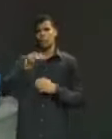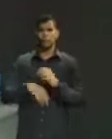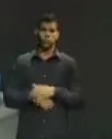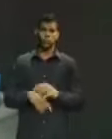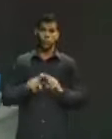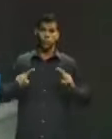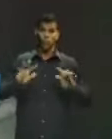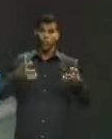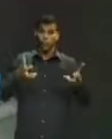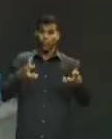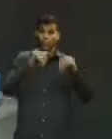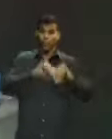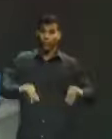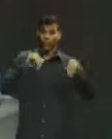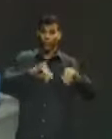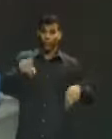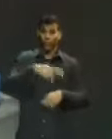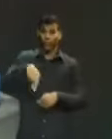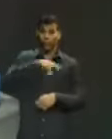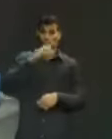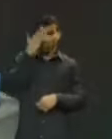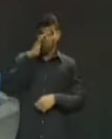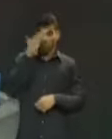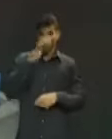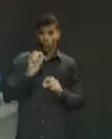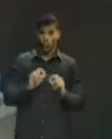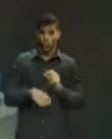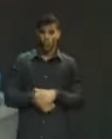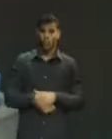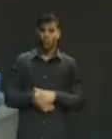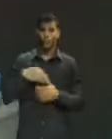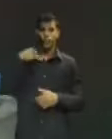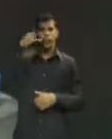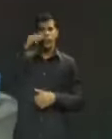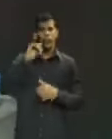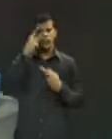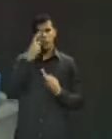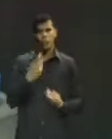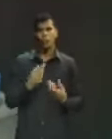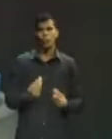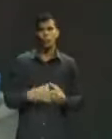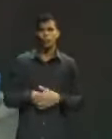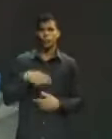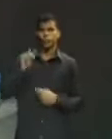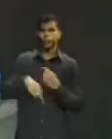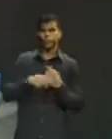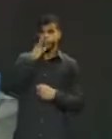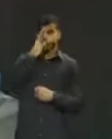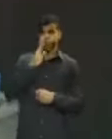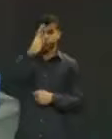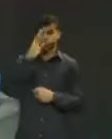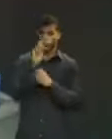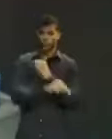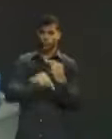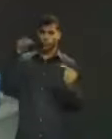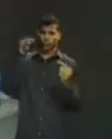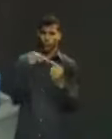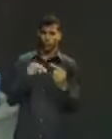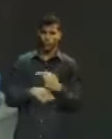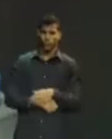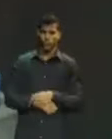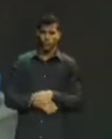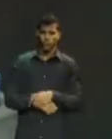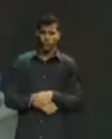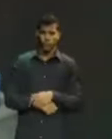você de entender que a prevenção à violência é o nosso grande desafio, a nossa grande missão.